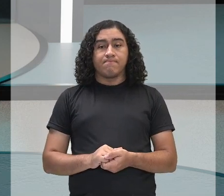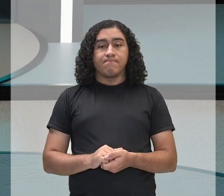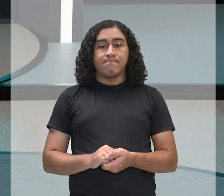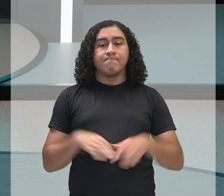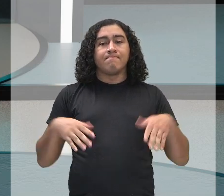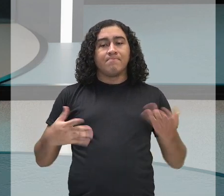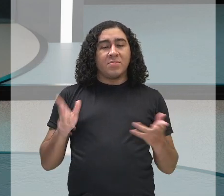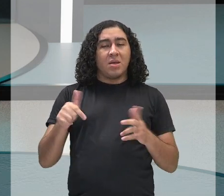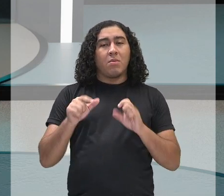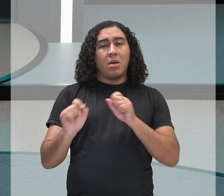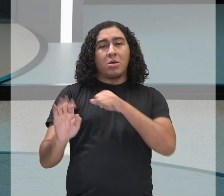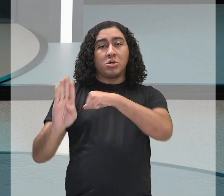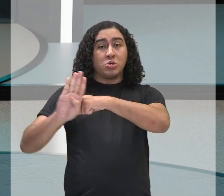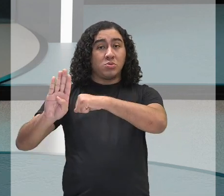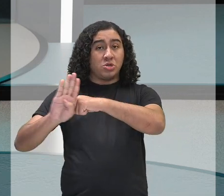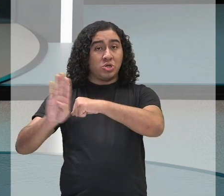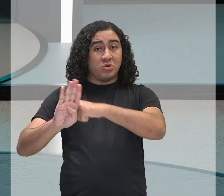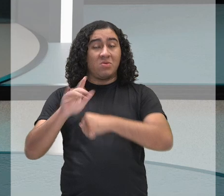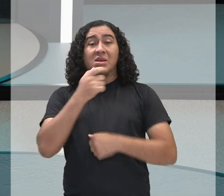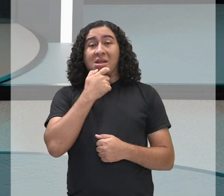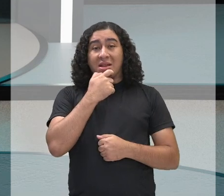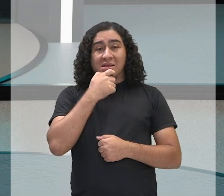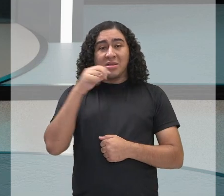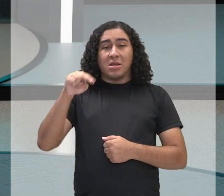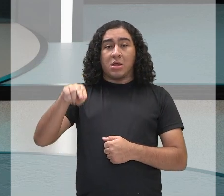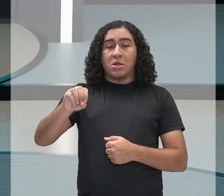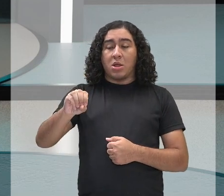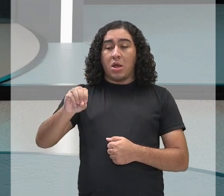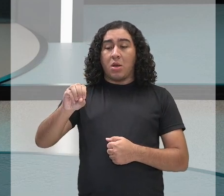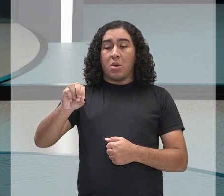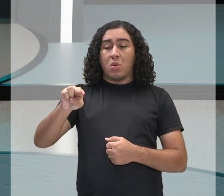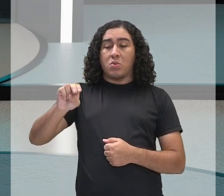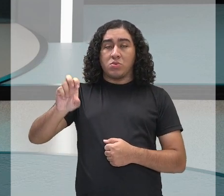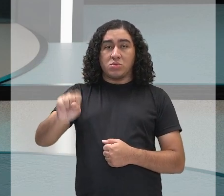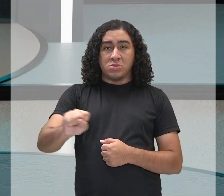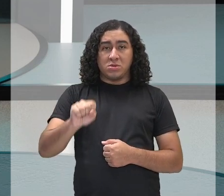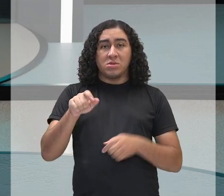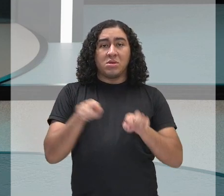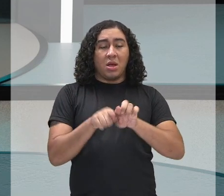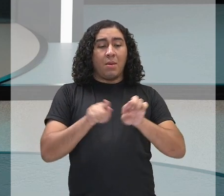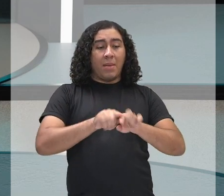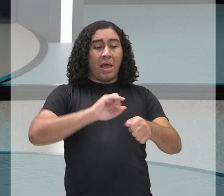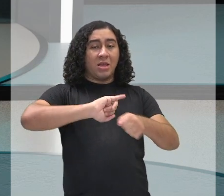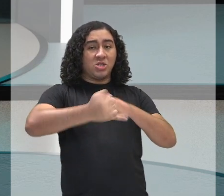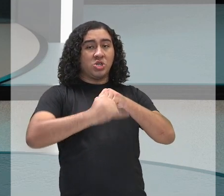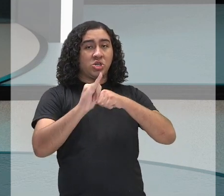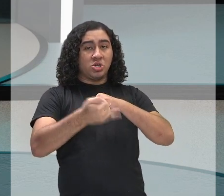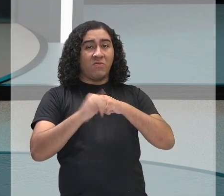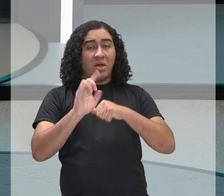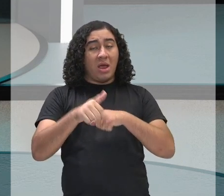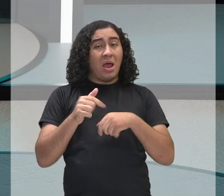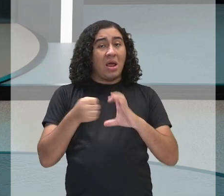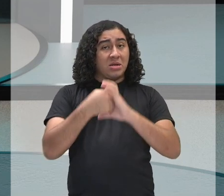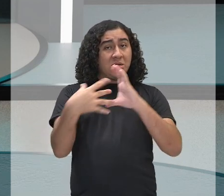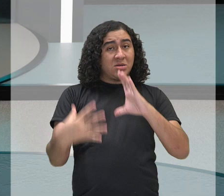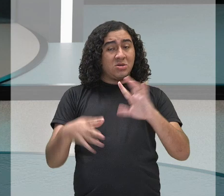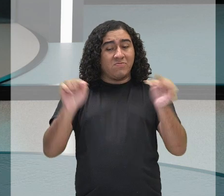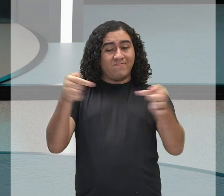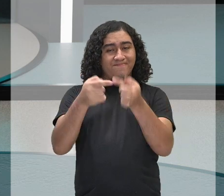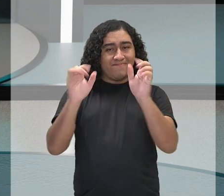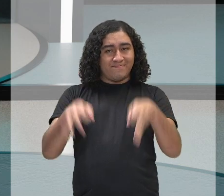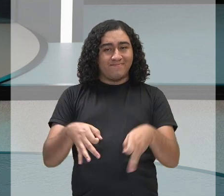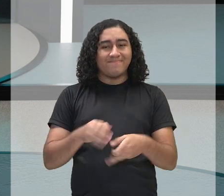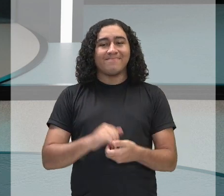de substantivos, em língua inglesa nouns, nouns, e adjetivos, que são as qualidades, em inglês adjectives,